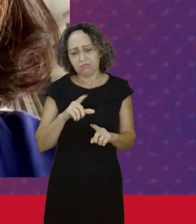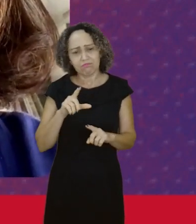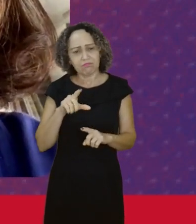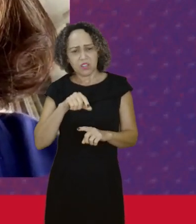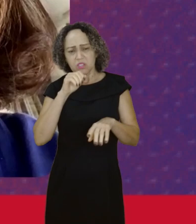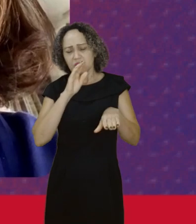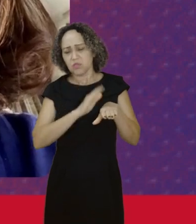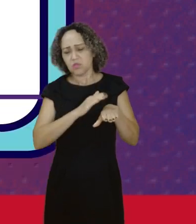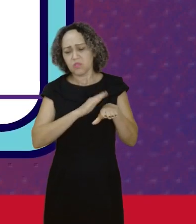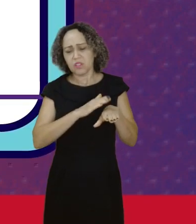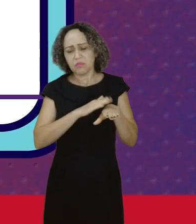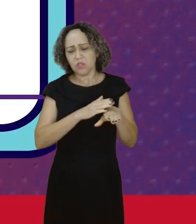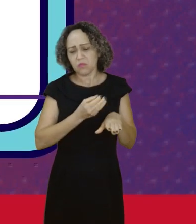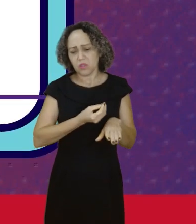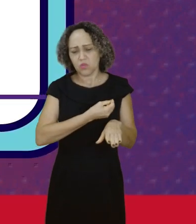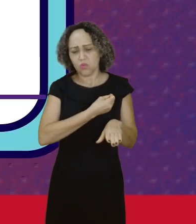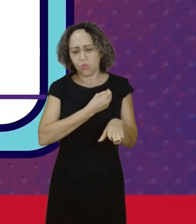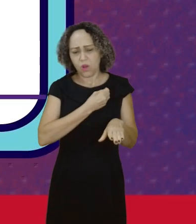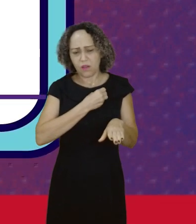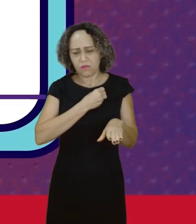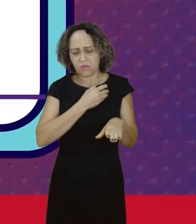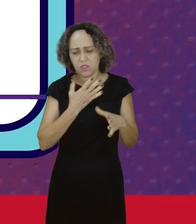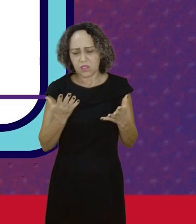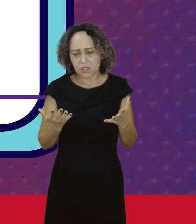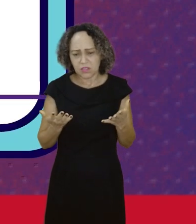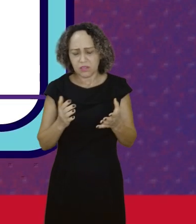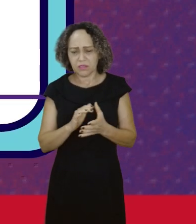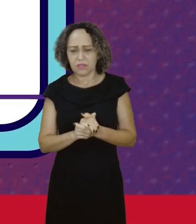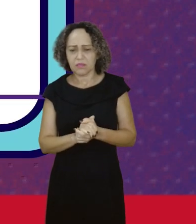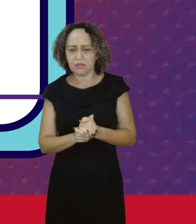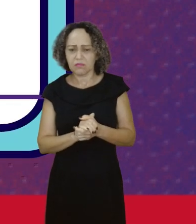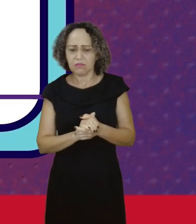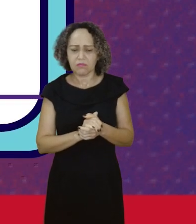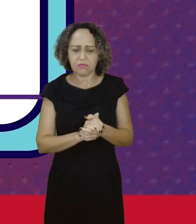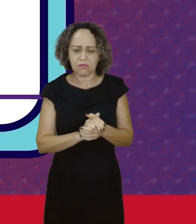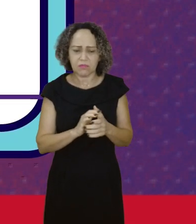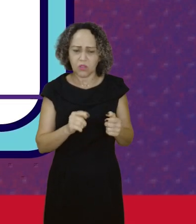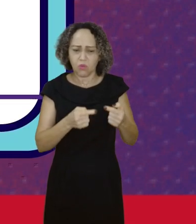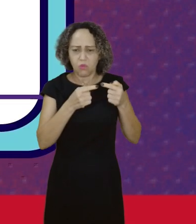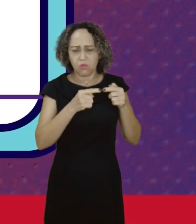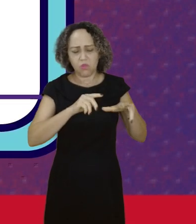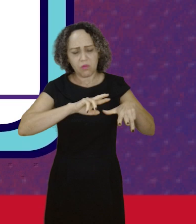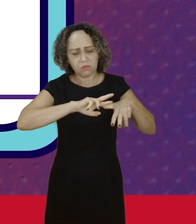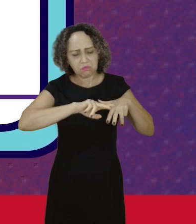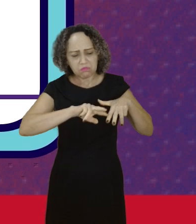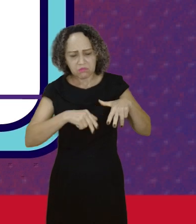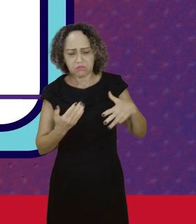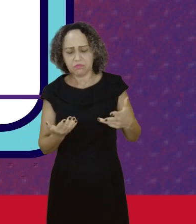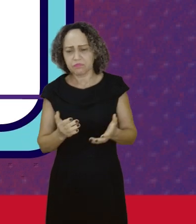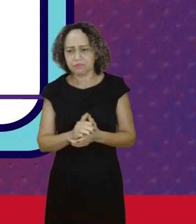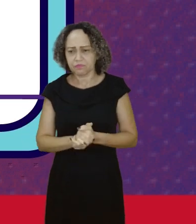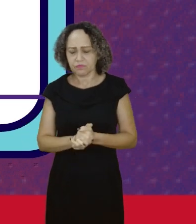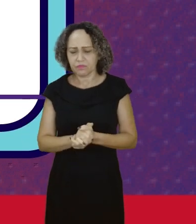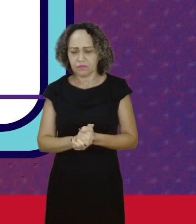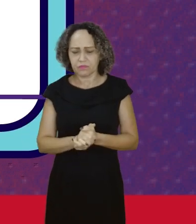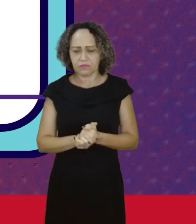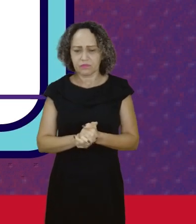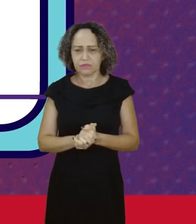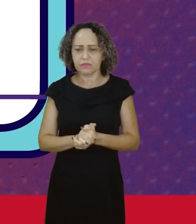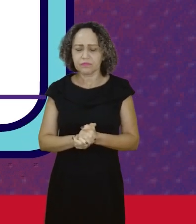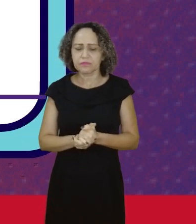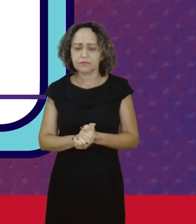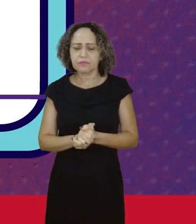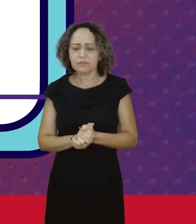No artigo 12 da Lei de Diretrizes e Bases, vai aparecer no inciso 9 a